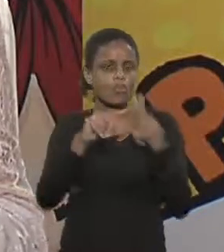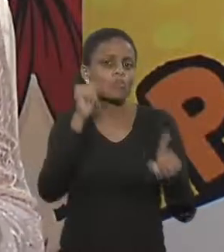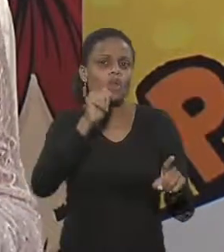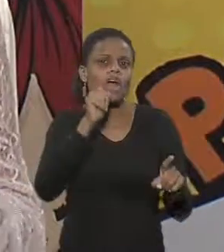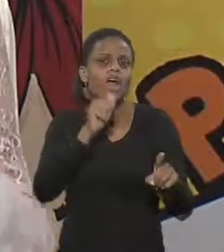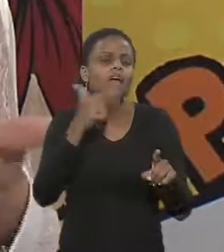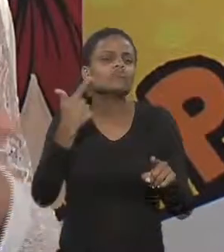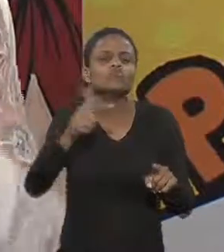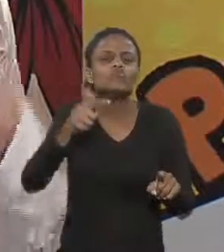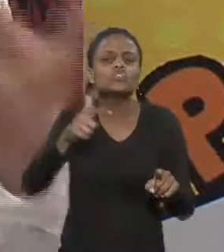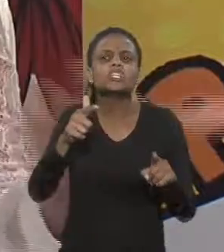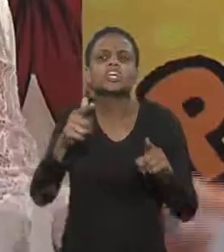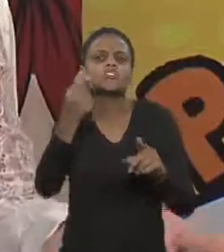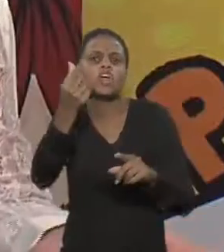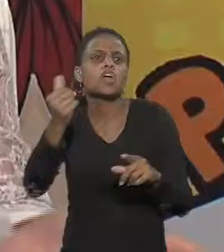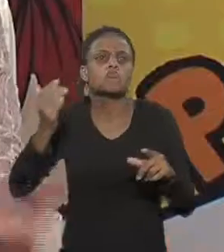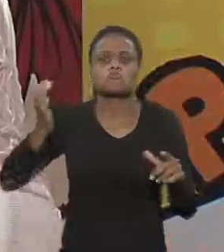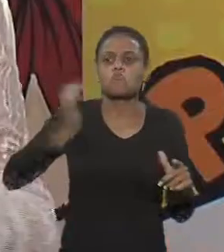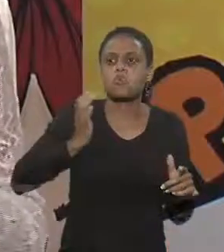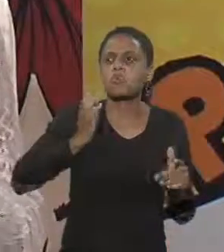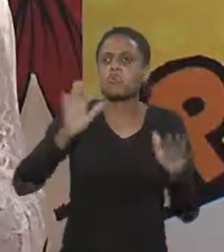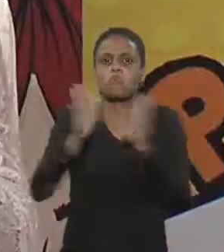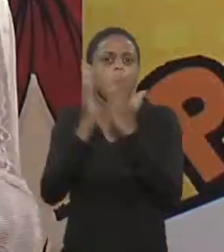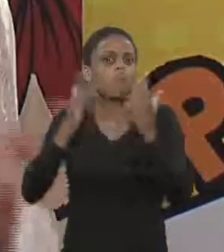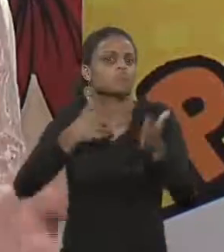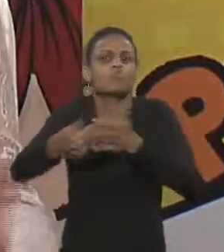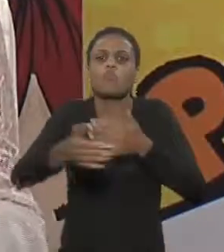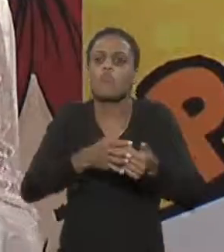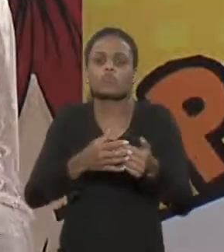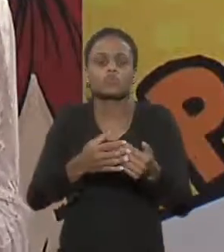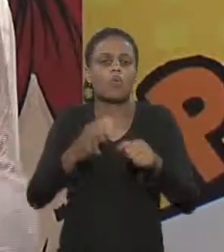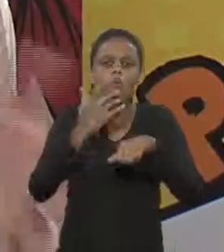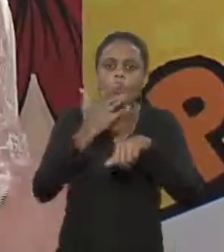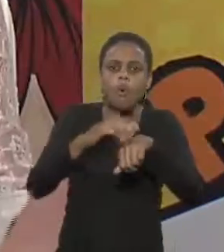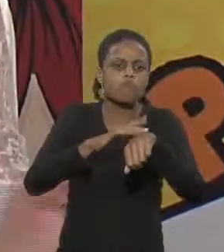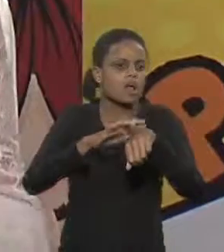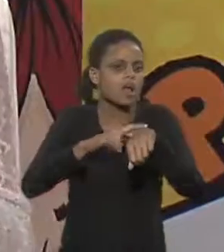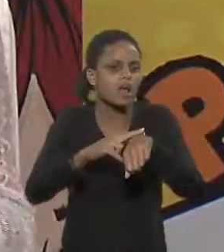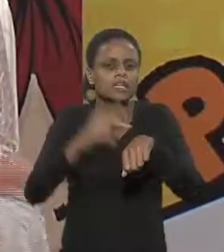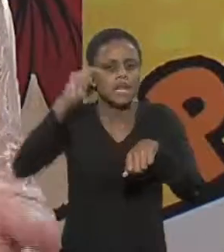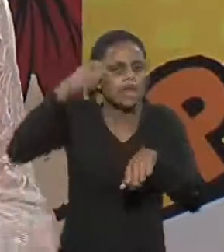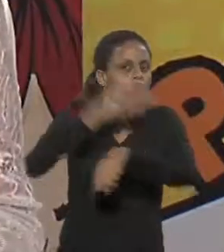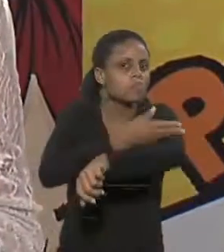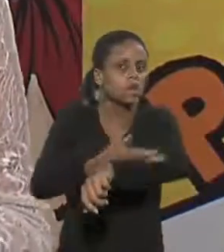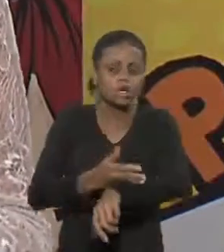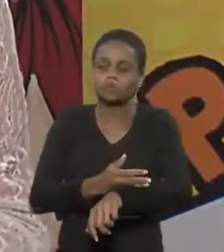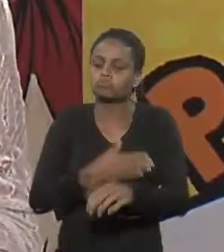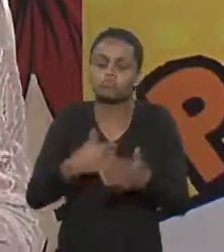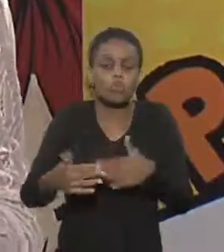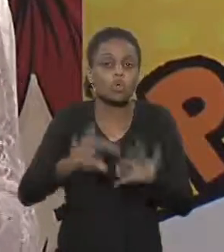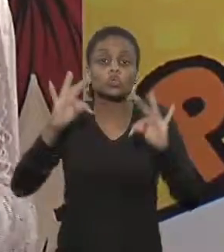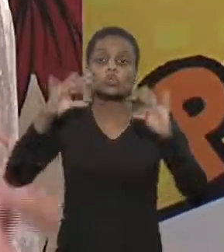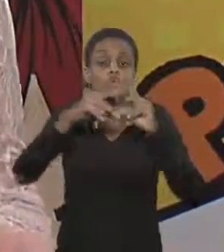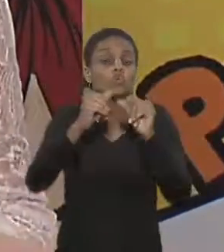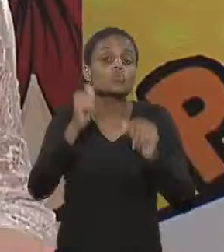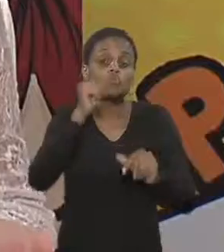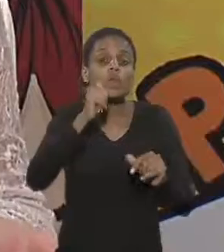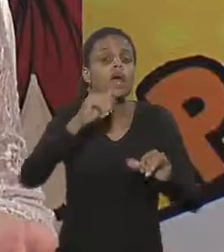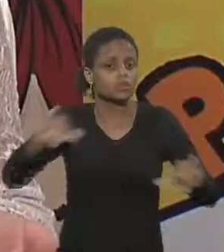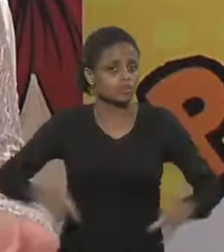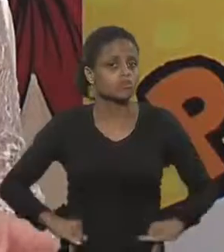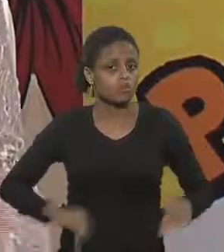a mulher não tinha classe social, não tinha cor. Todas as mulheres acabam, de alguma maneira, podendo